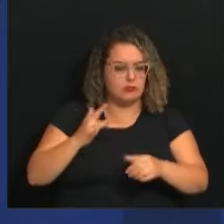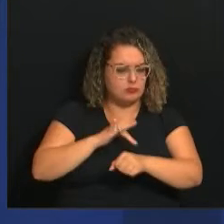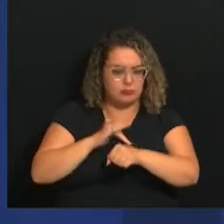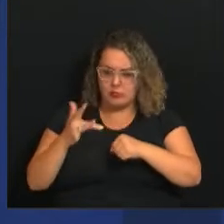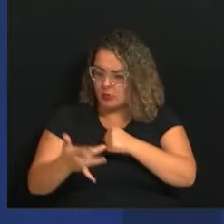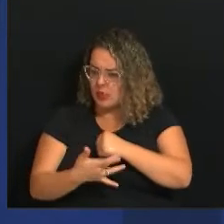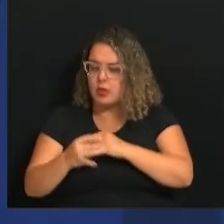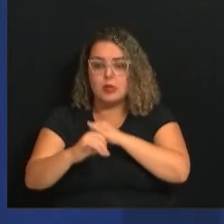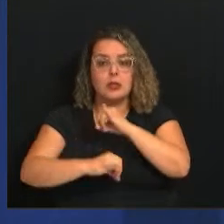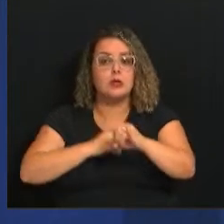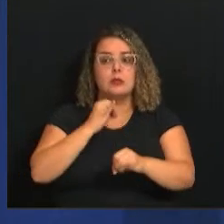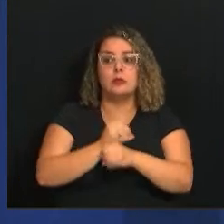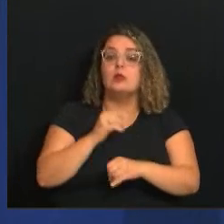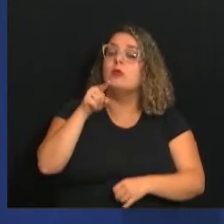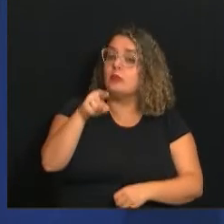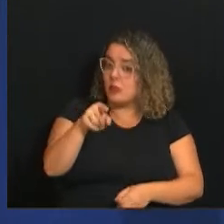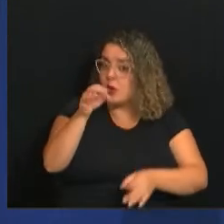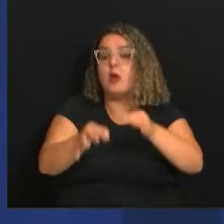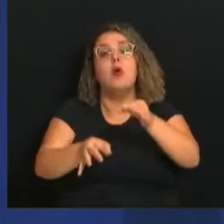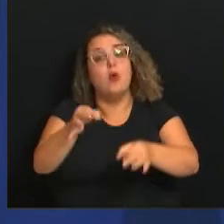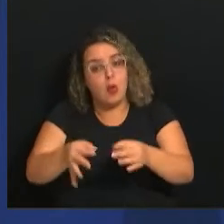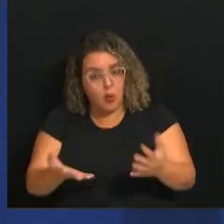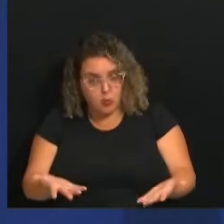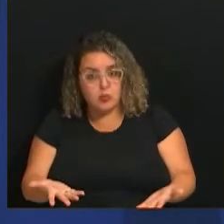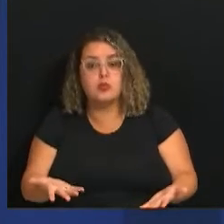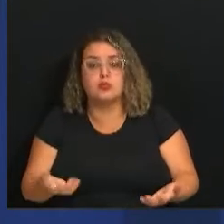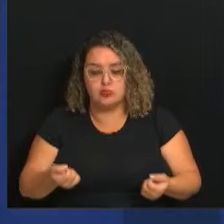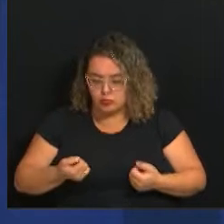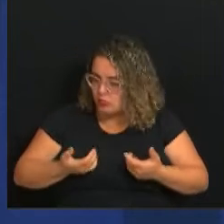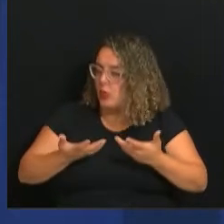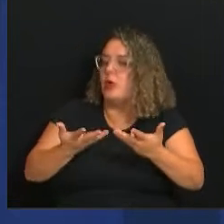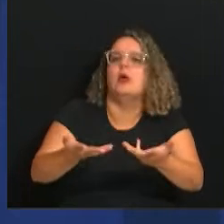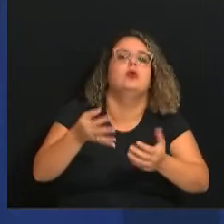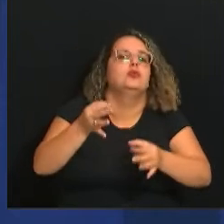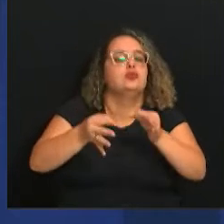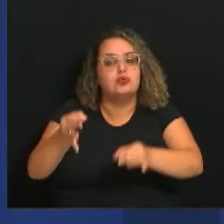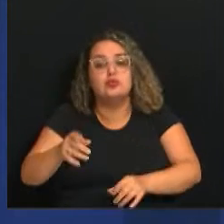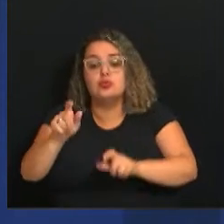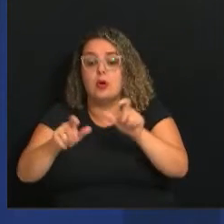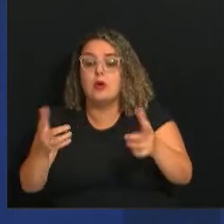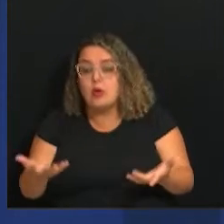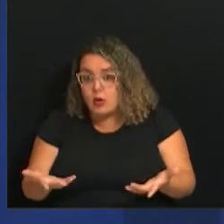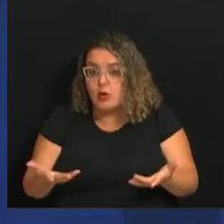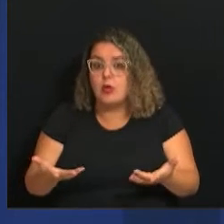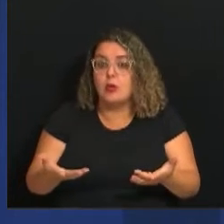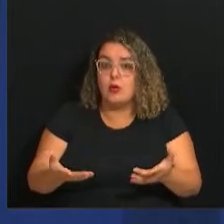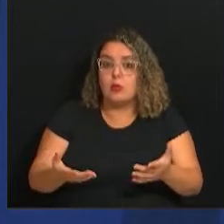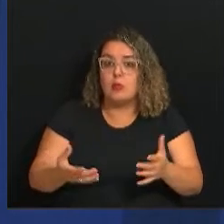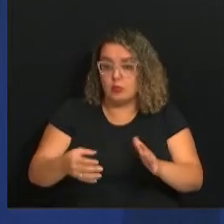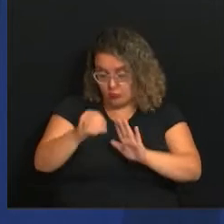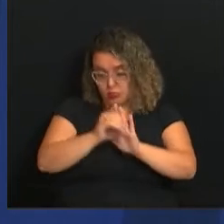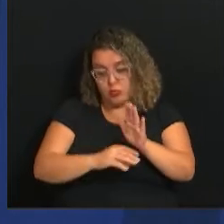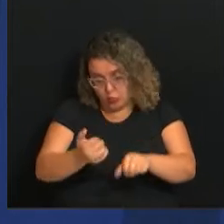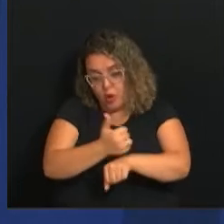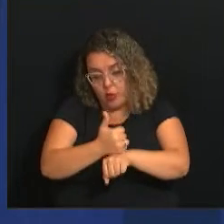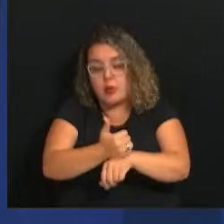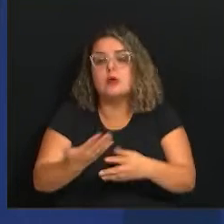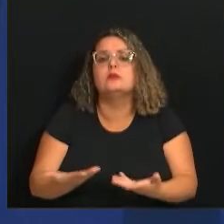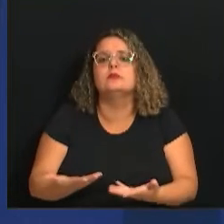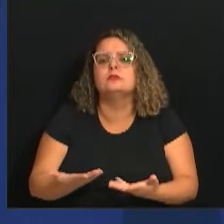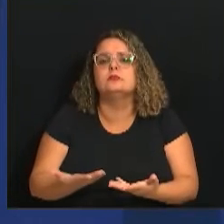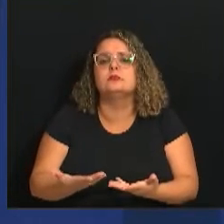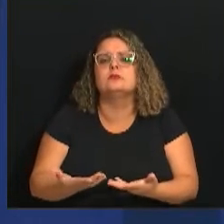só para ter uma noção do sofrimento que a gente passa. que a gente atravessa. E a minha força